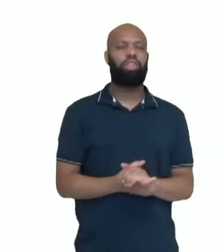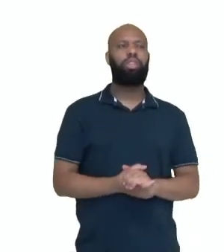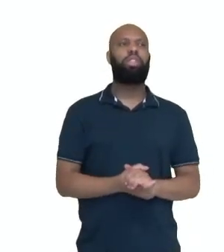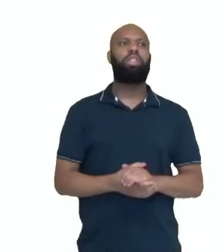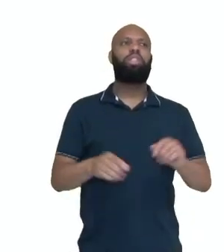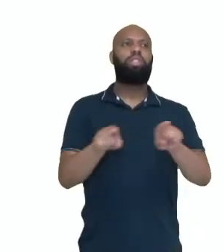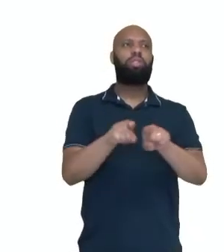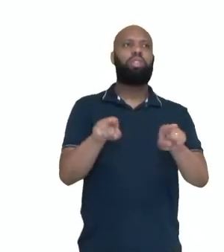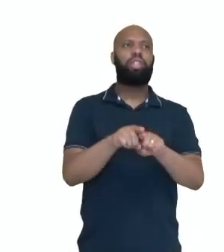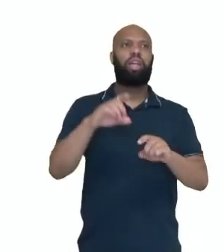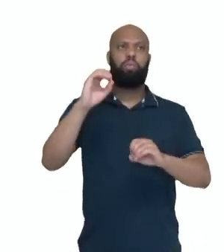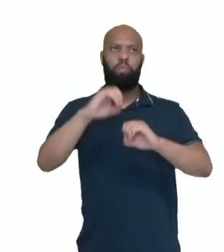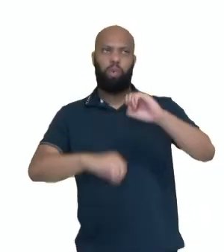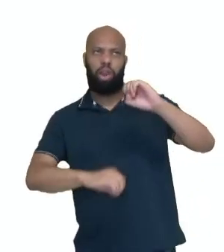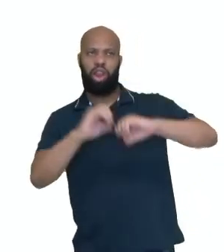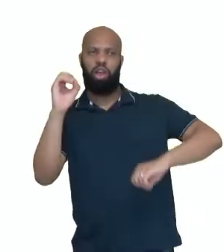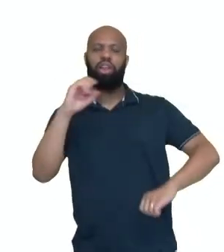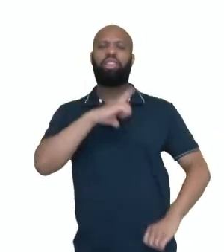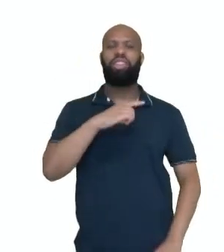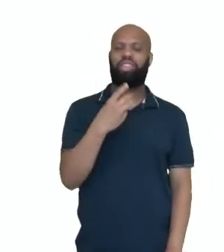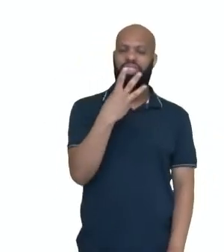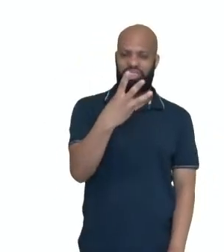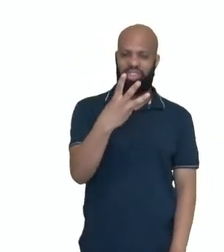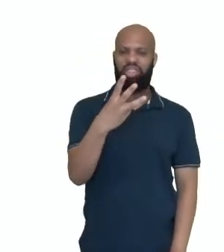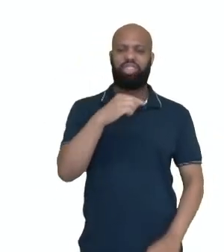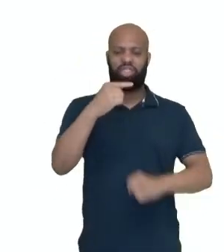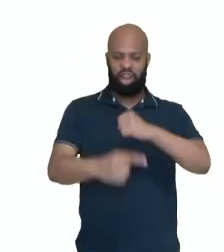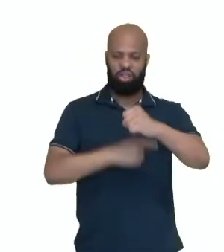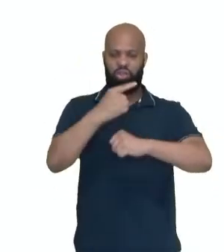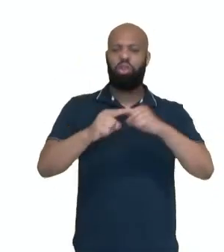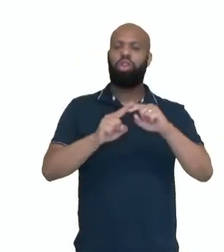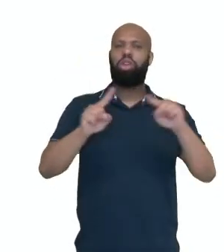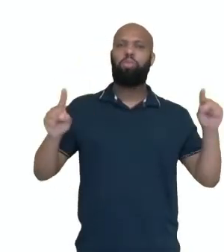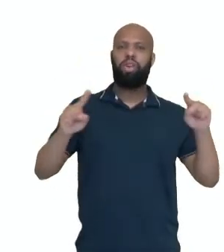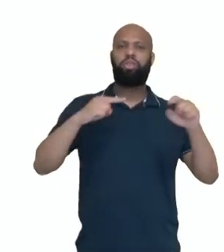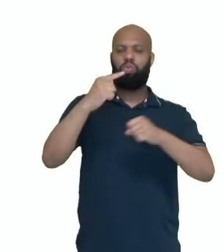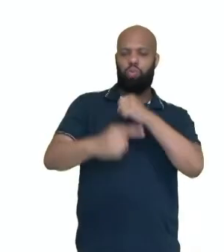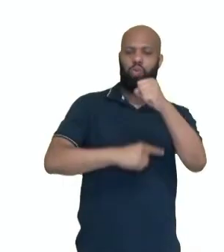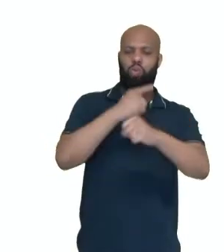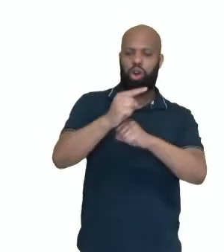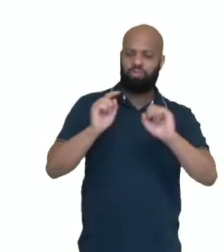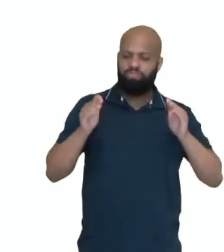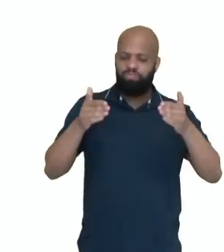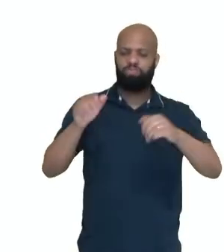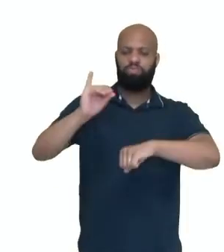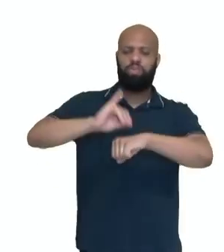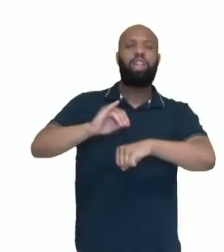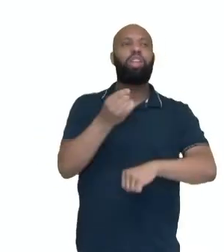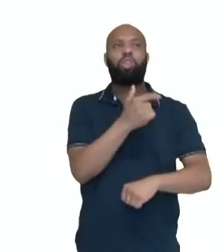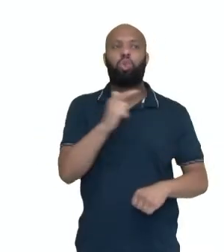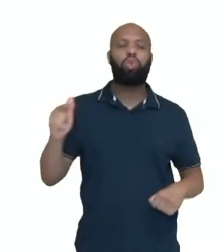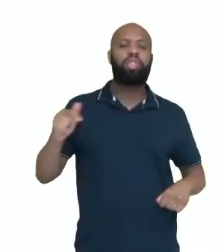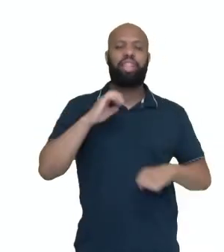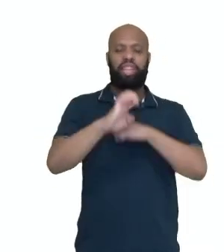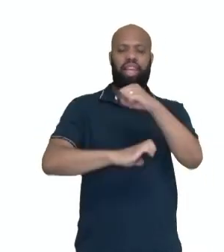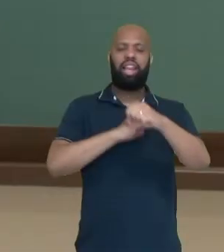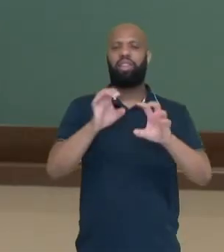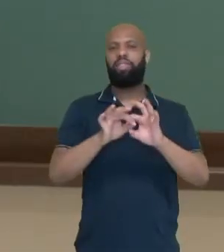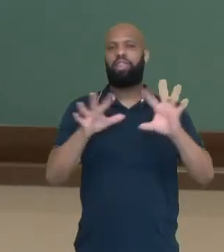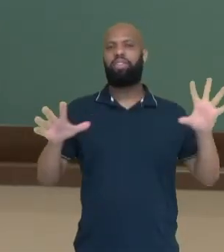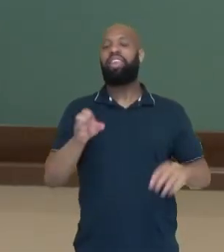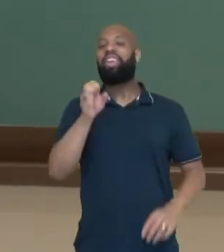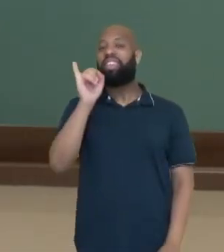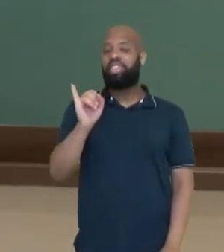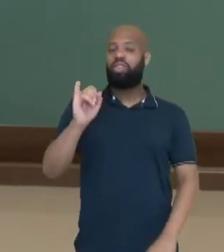e a molécula formada por 3 átomos, sendo que o átomo central não apresenta par de elétrons livres. Então, se o átomo central não